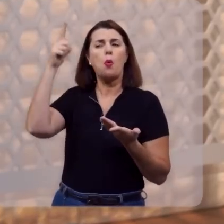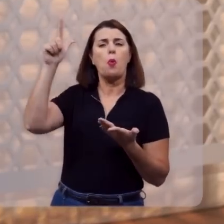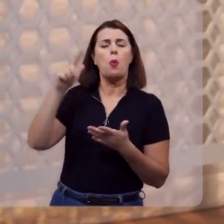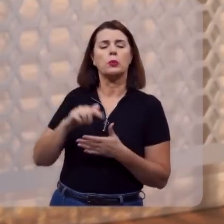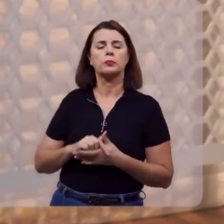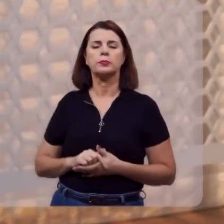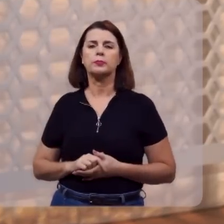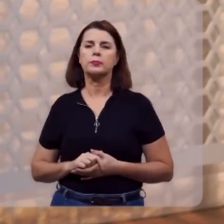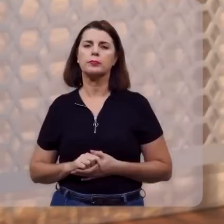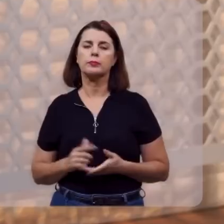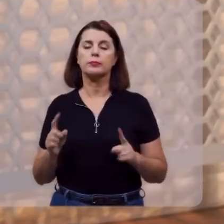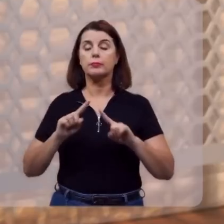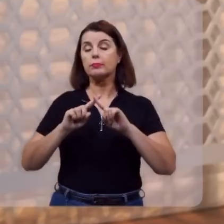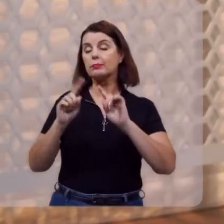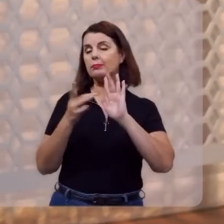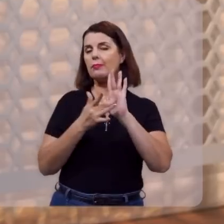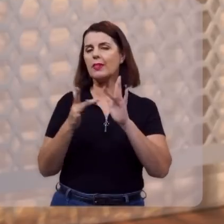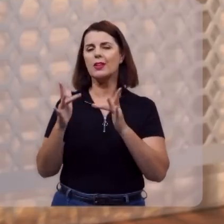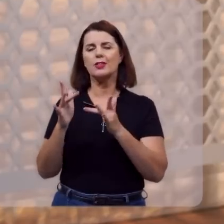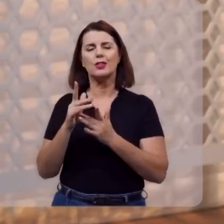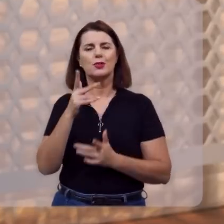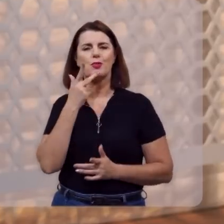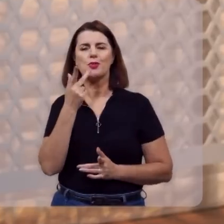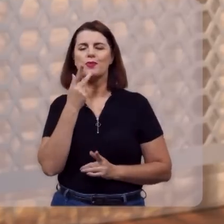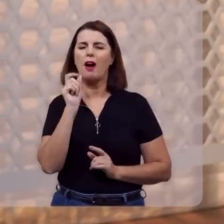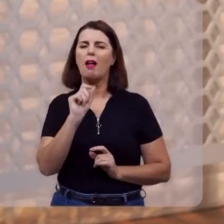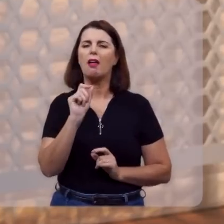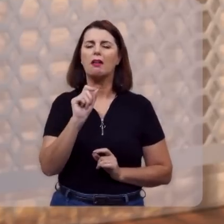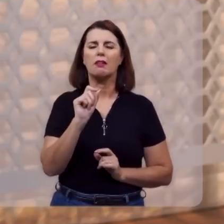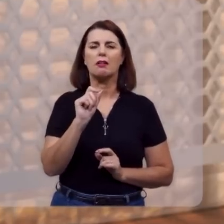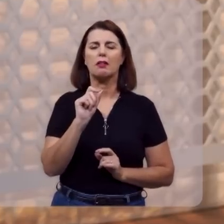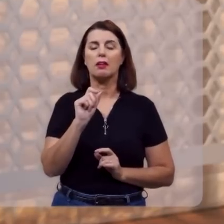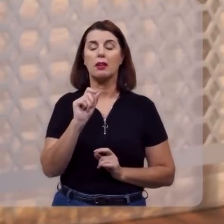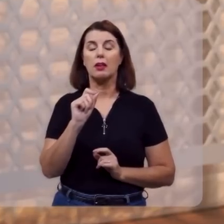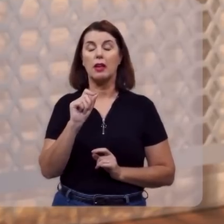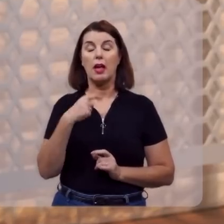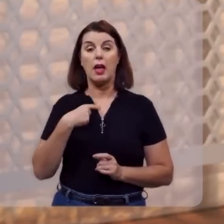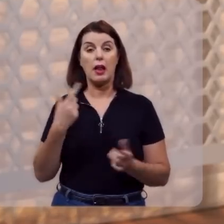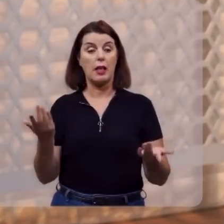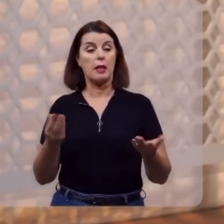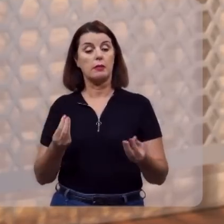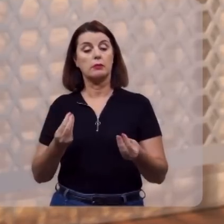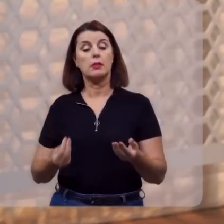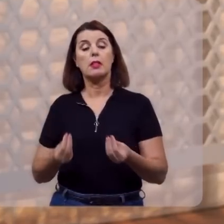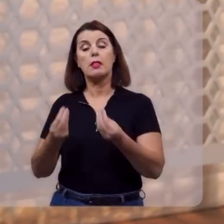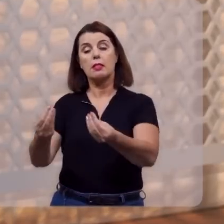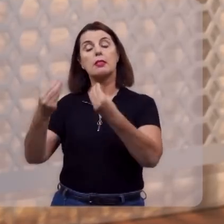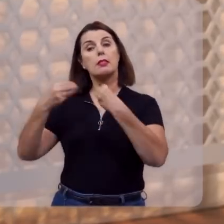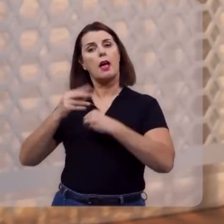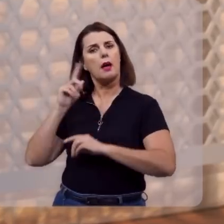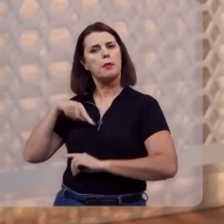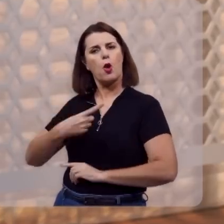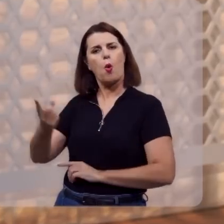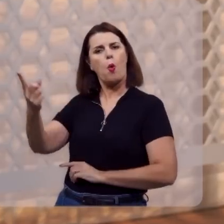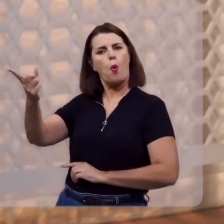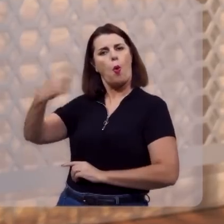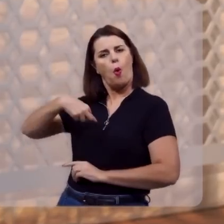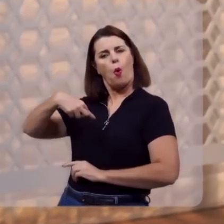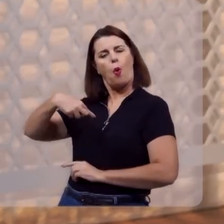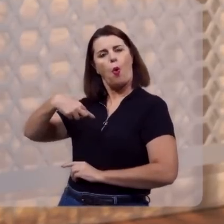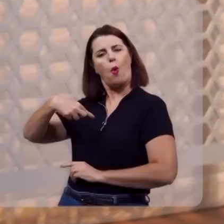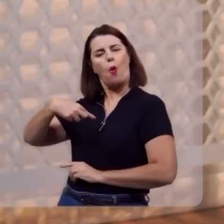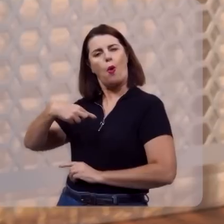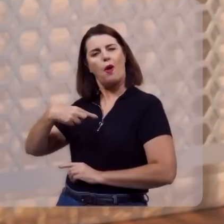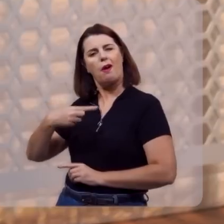áreas, mas Jesus é taxativo, né, quando ele nos comissiona a irmos e a pregarmos